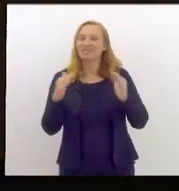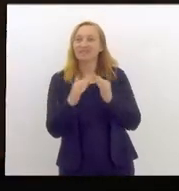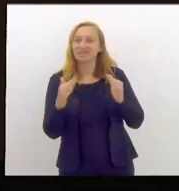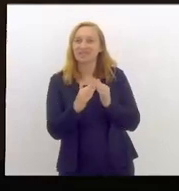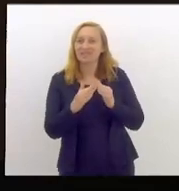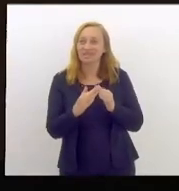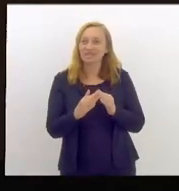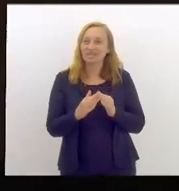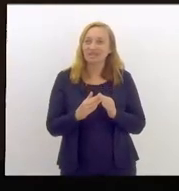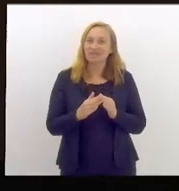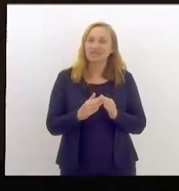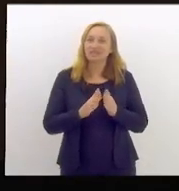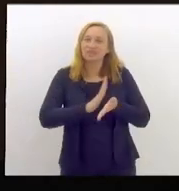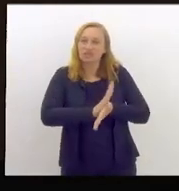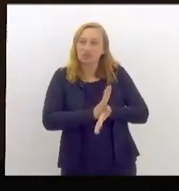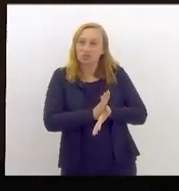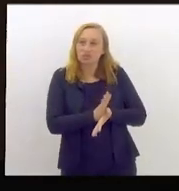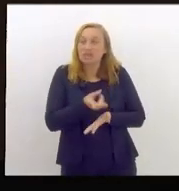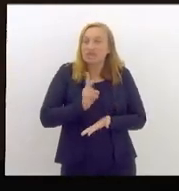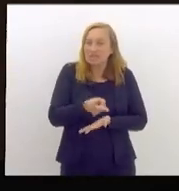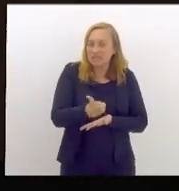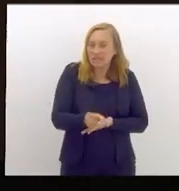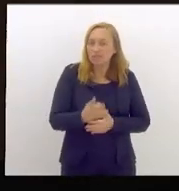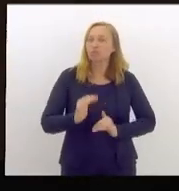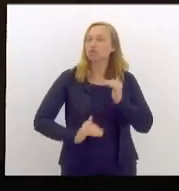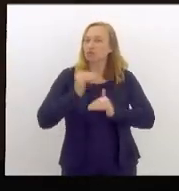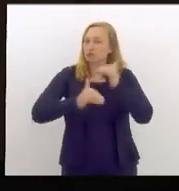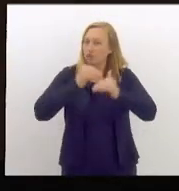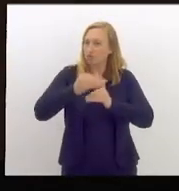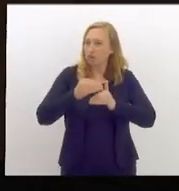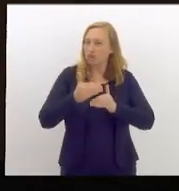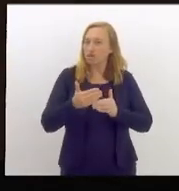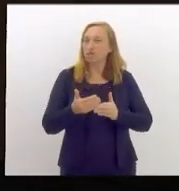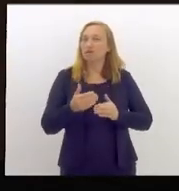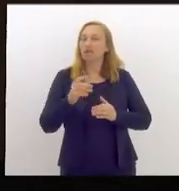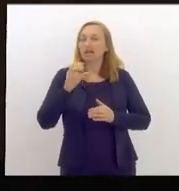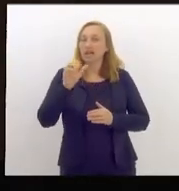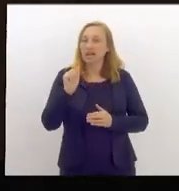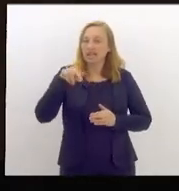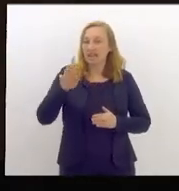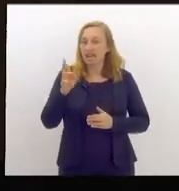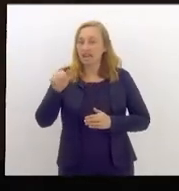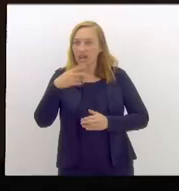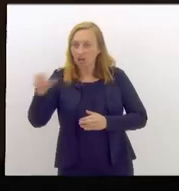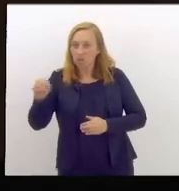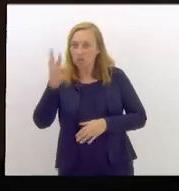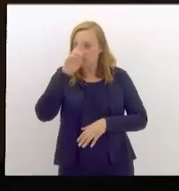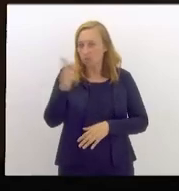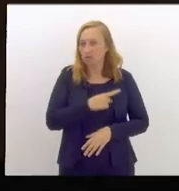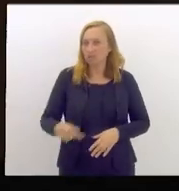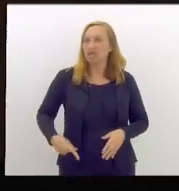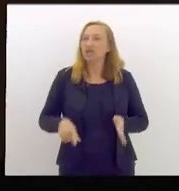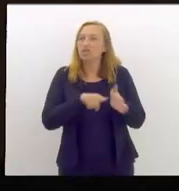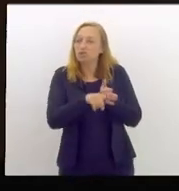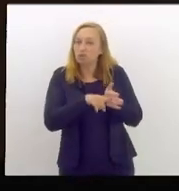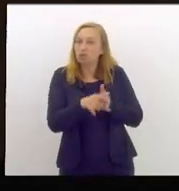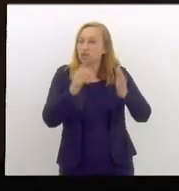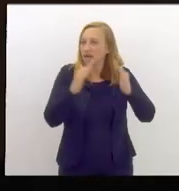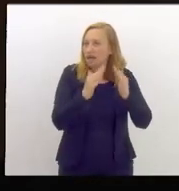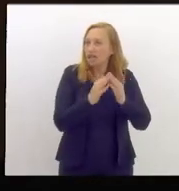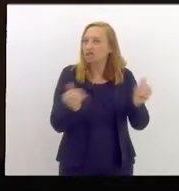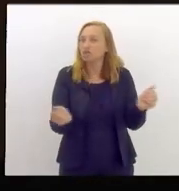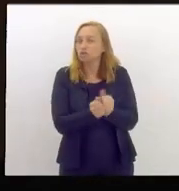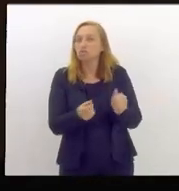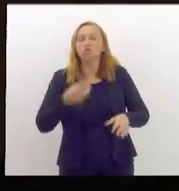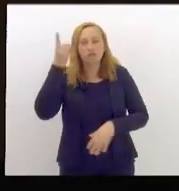desde tombamento sempre em prol do desenvolvimento foi no Canecão seu presidente eu fiz uma vistoria naquela casa junto com o